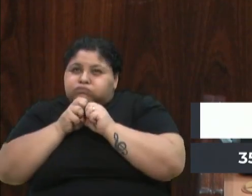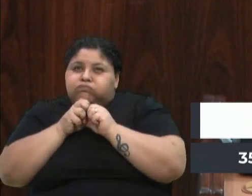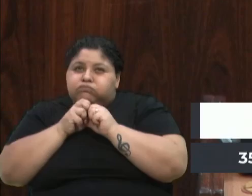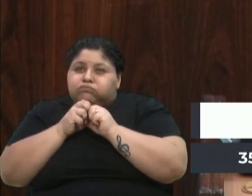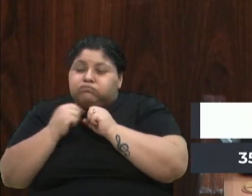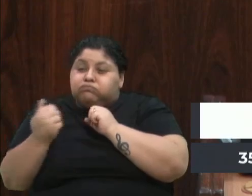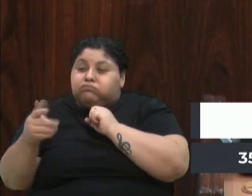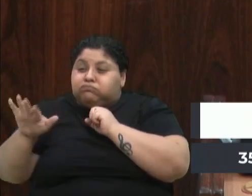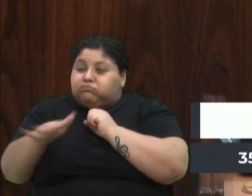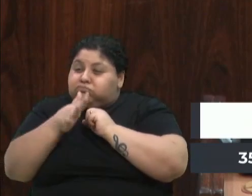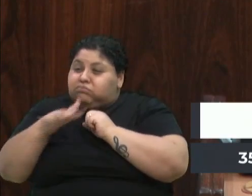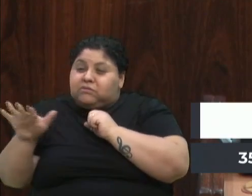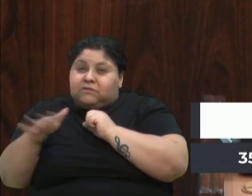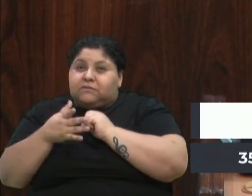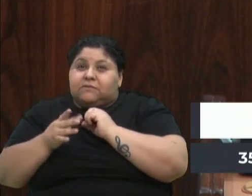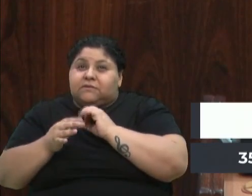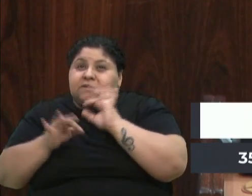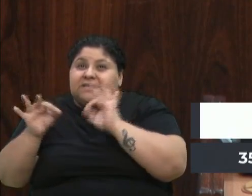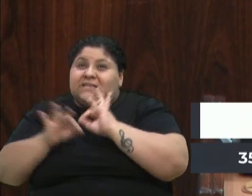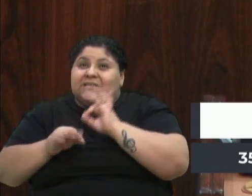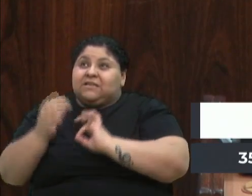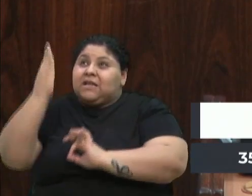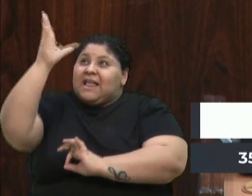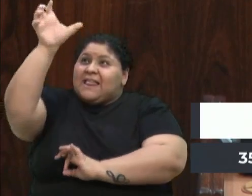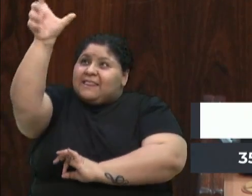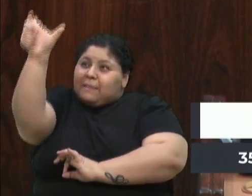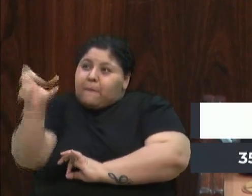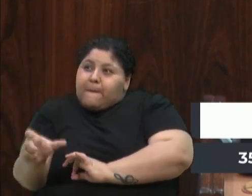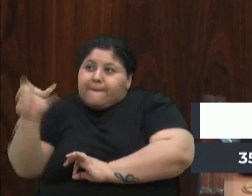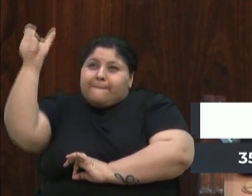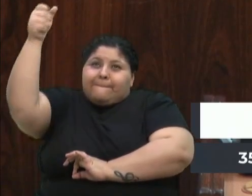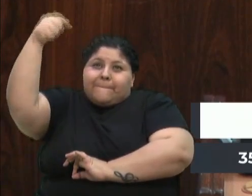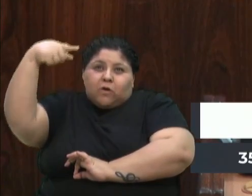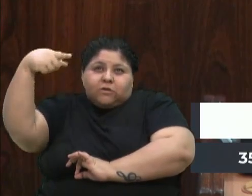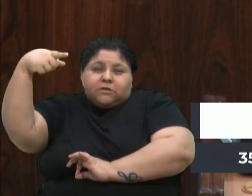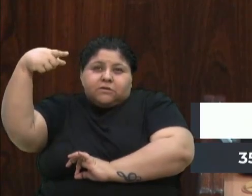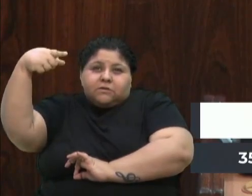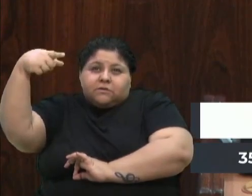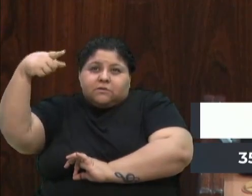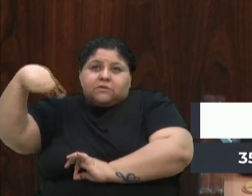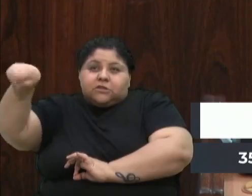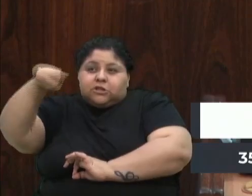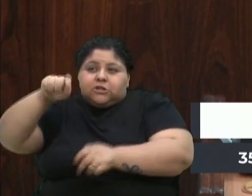tem nenhuma dos postes funcionando e a gente faz a